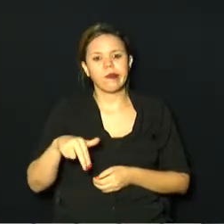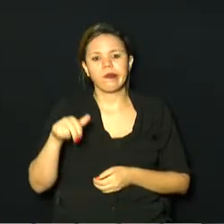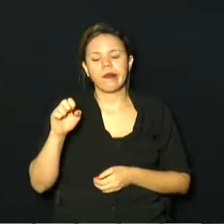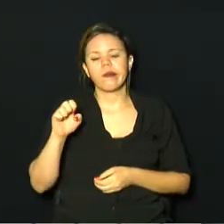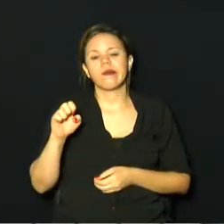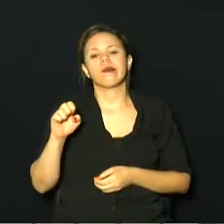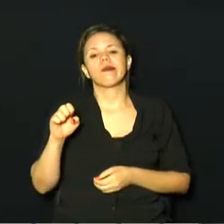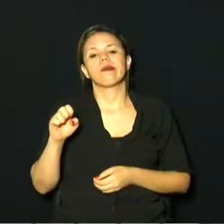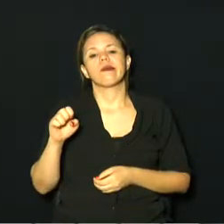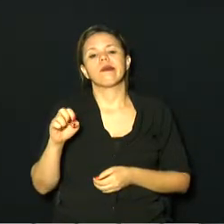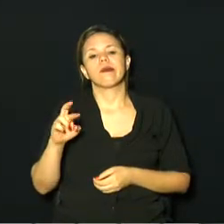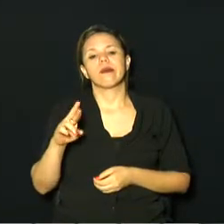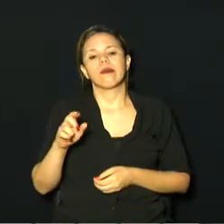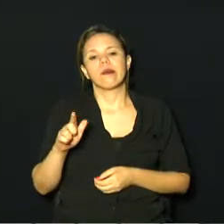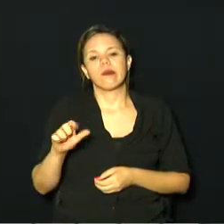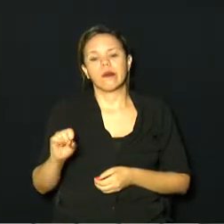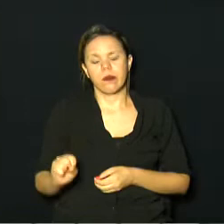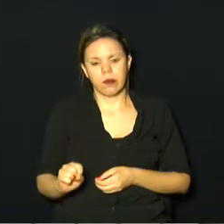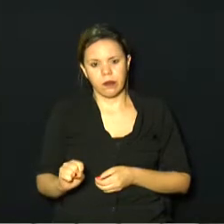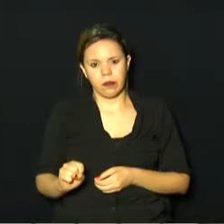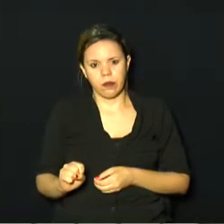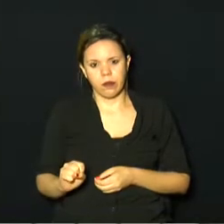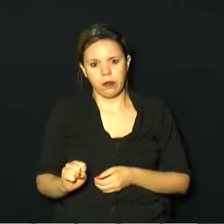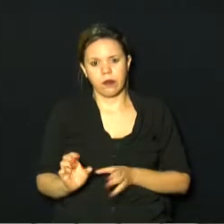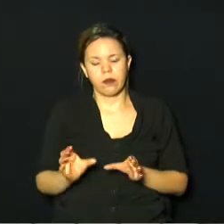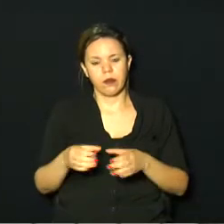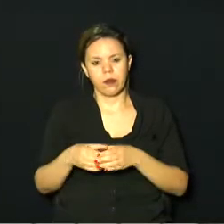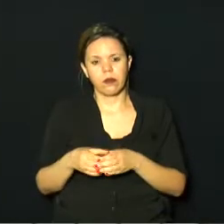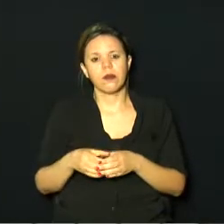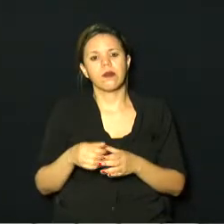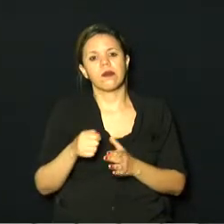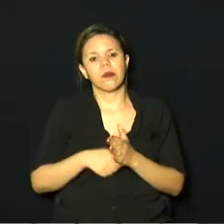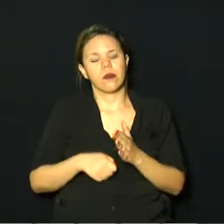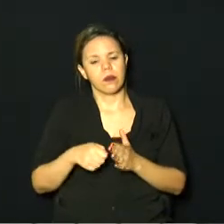Regis Nascimento, que é da equipe da campanha da Fraternidade,